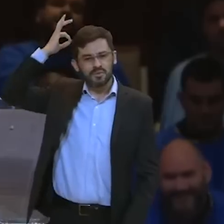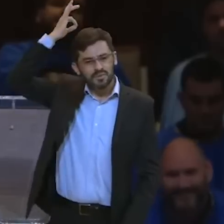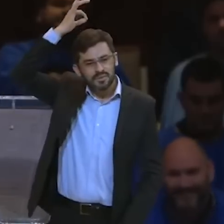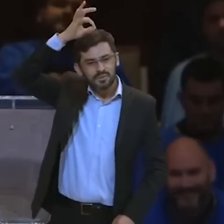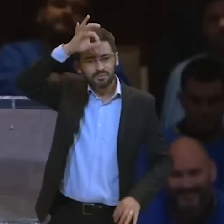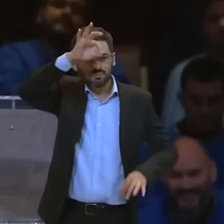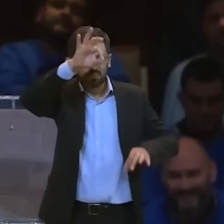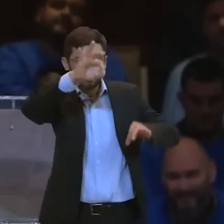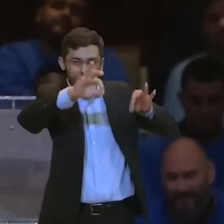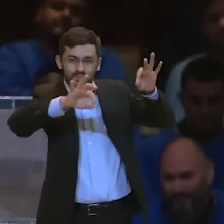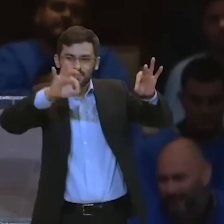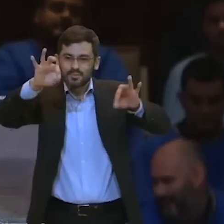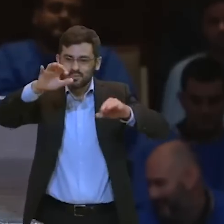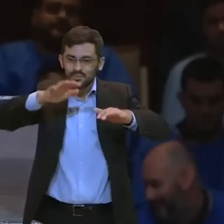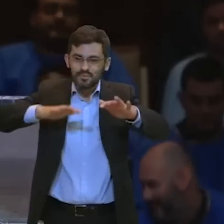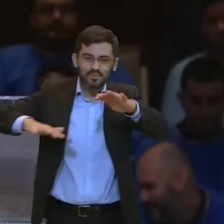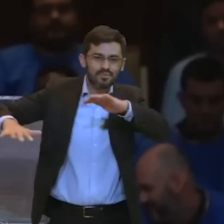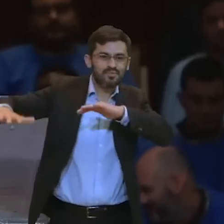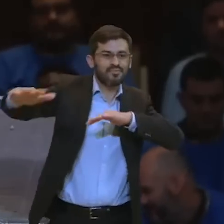Espírito.